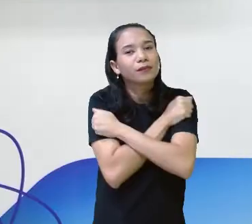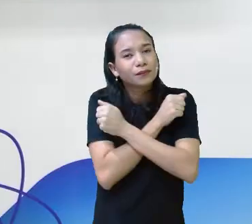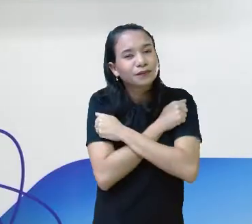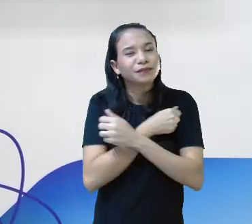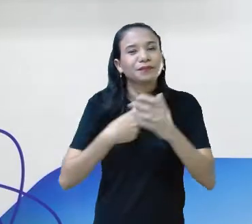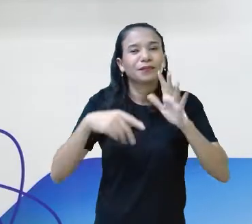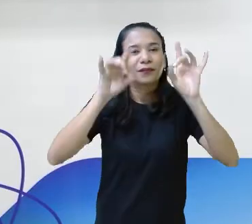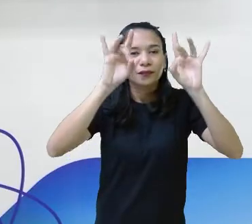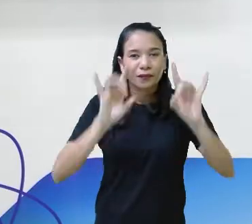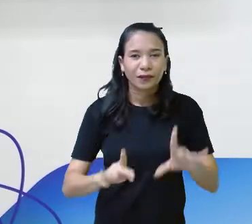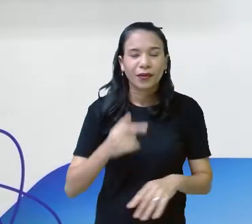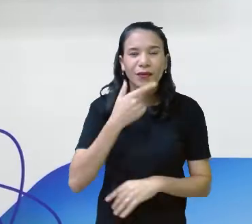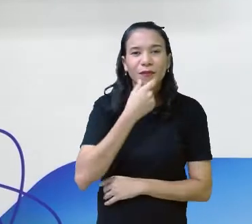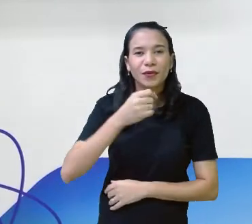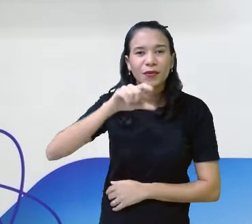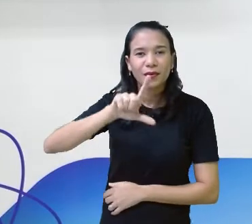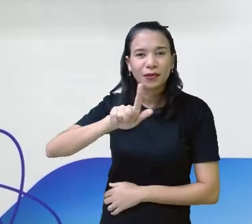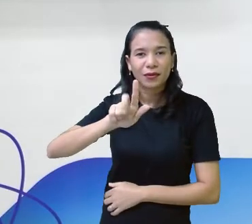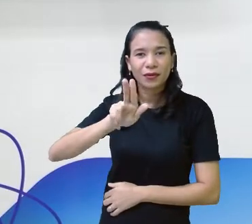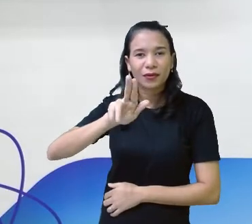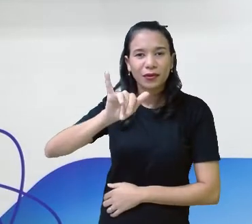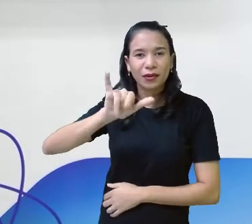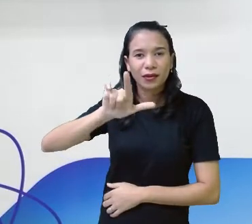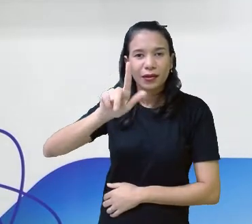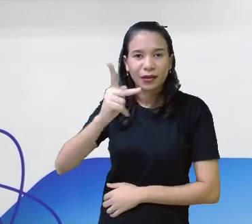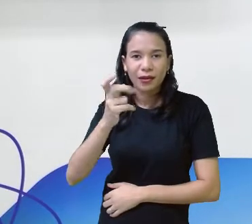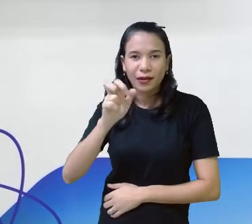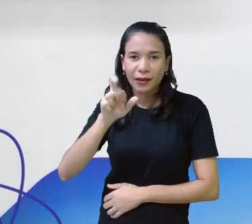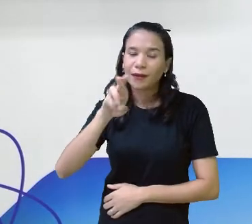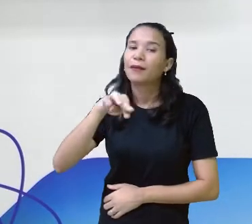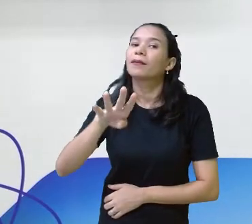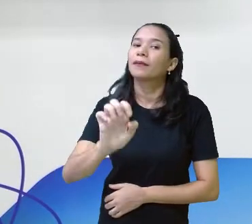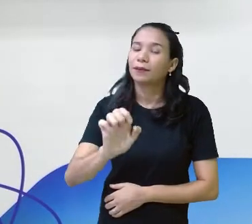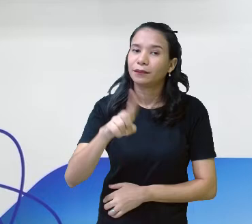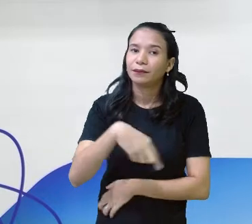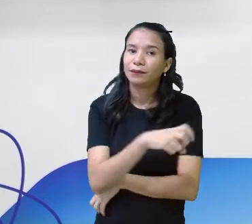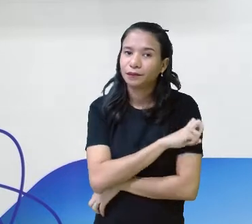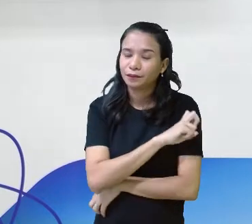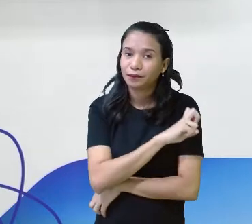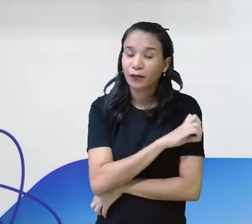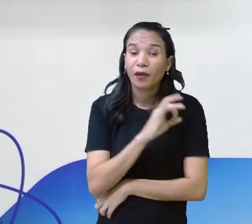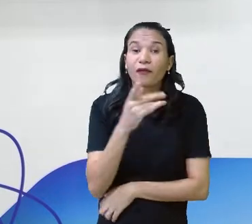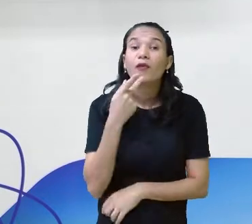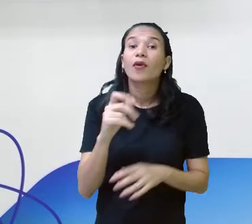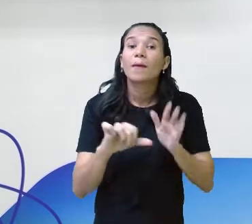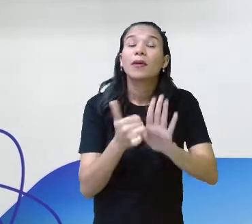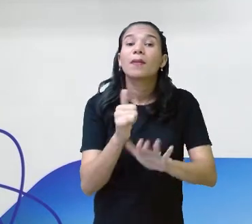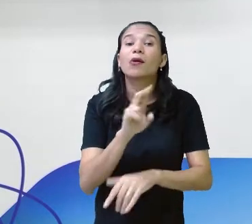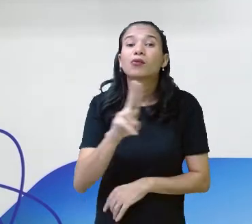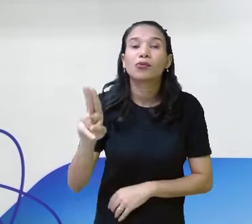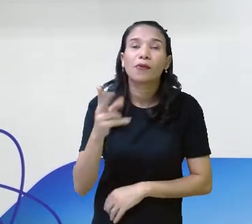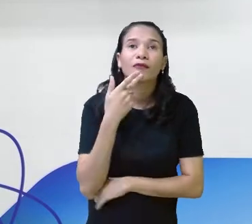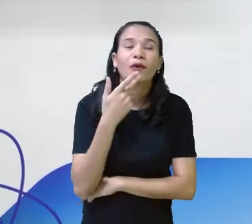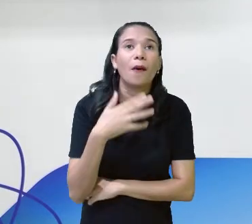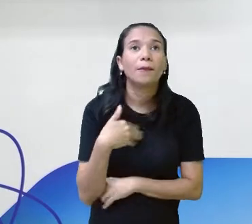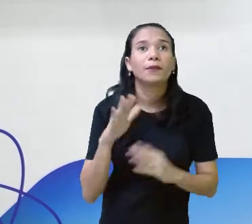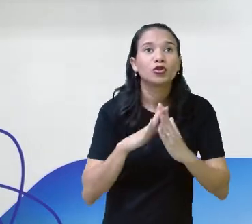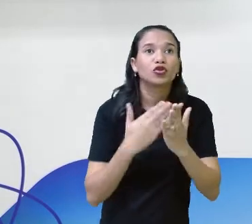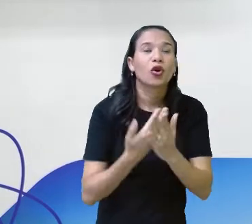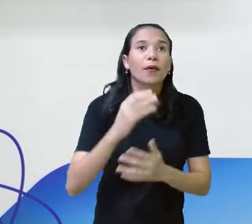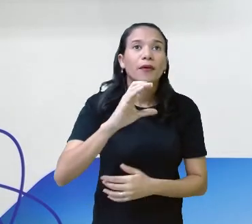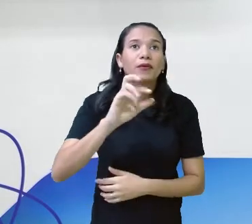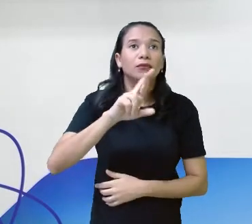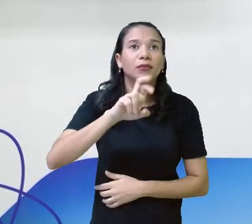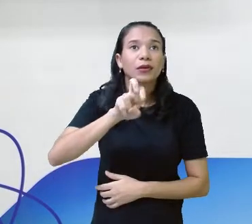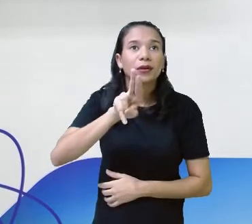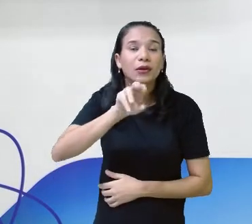para o Guilherme. Ele é aluno do 5º ano da rede. Ele só disse o primeiro nome da escola dele. Ele disse, eu sou do Creuza, então eu não sei o resto